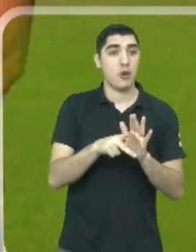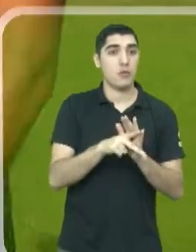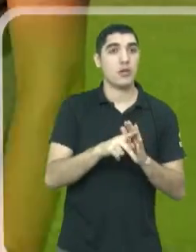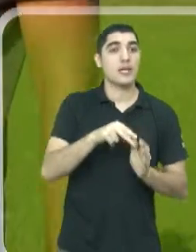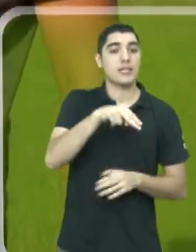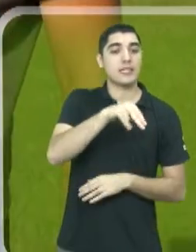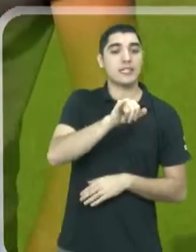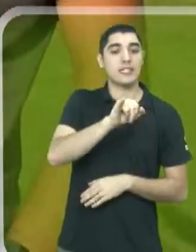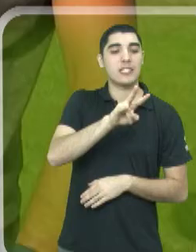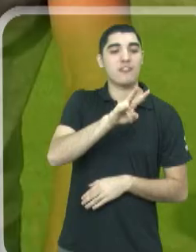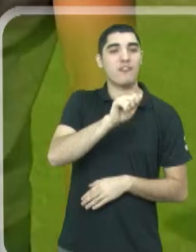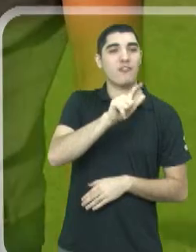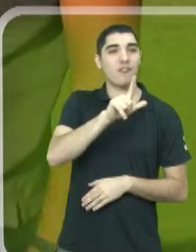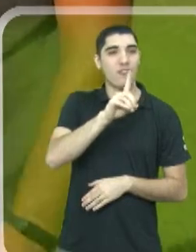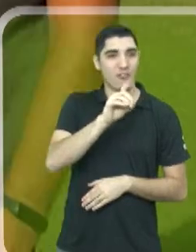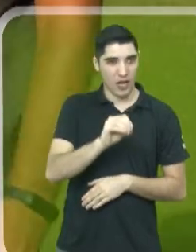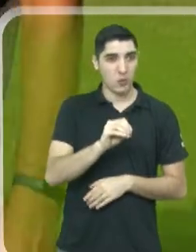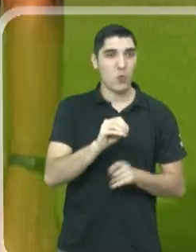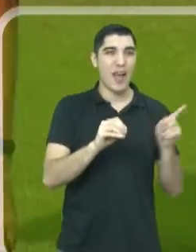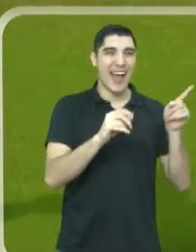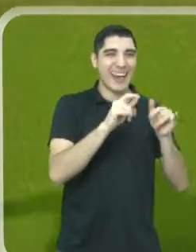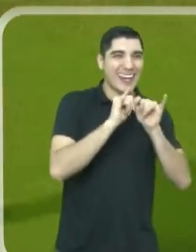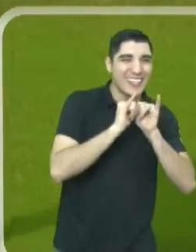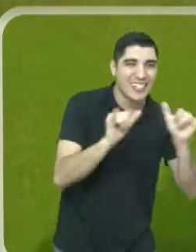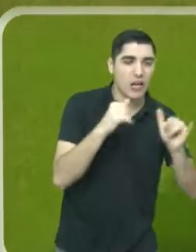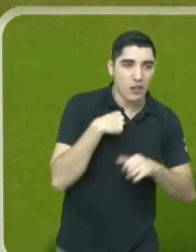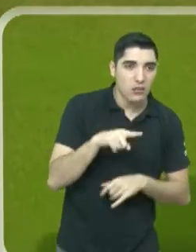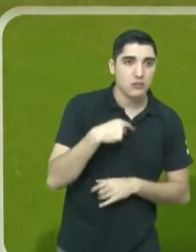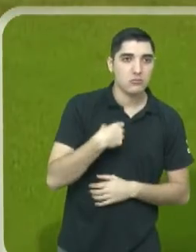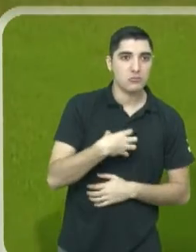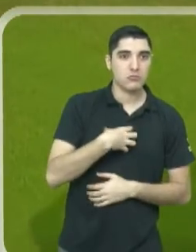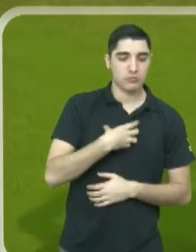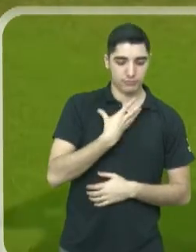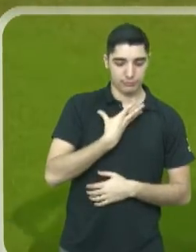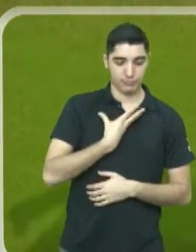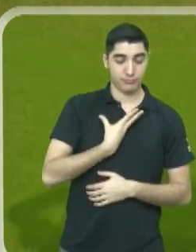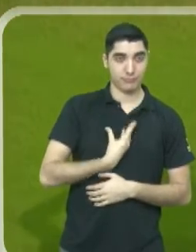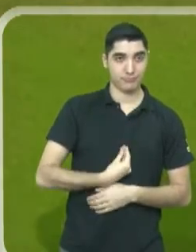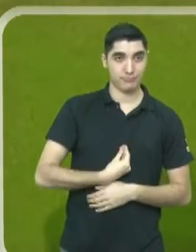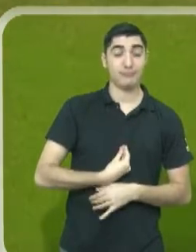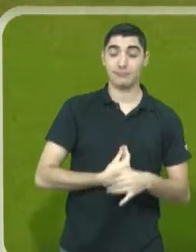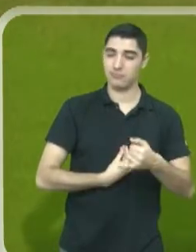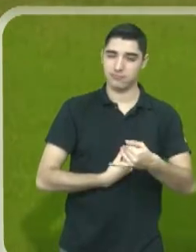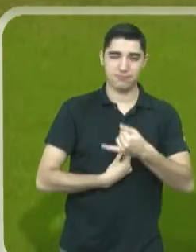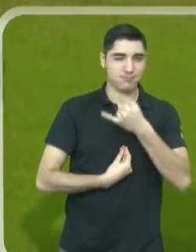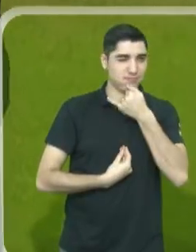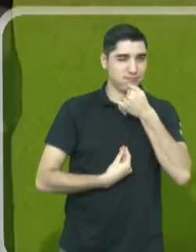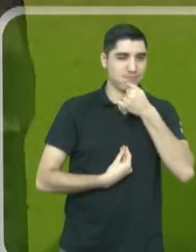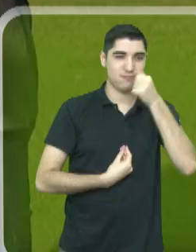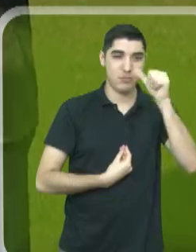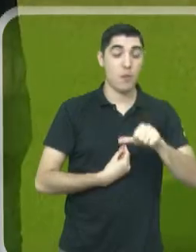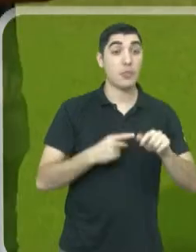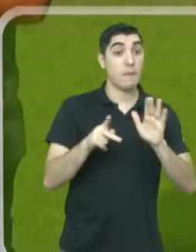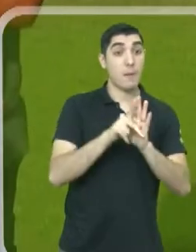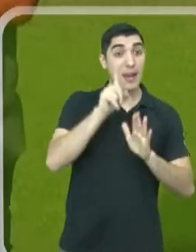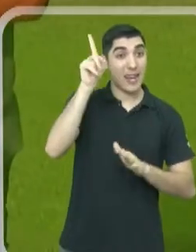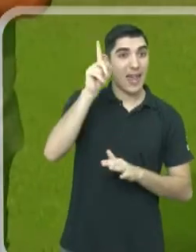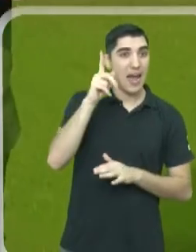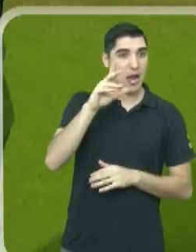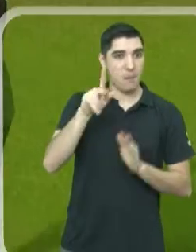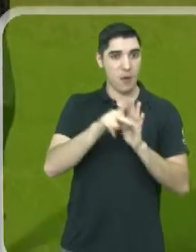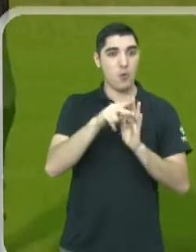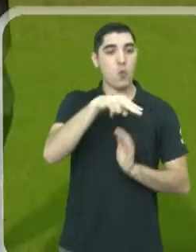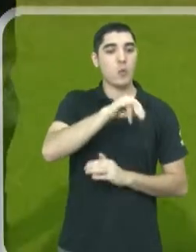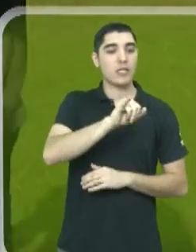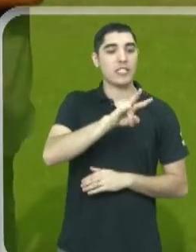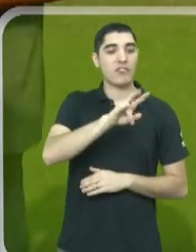esse foi com o Nivaldo, você me deu as notícias mais tristes da minha vida, né? O Nivaldo, né, voltou lá do Parque São Jorge, aí o Nivaldo